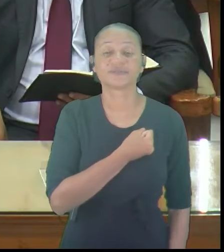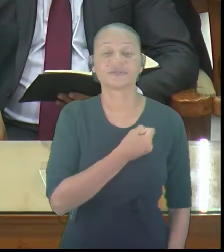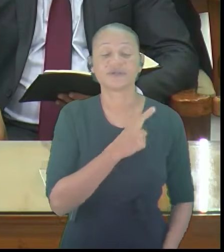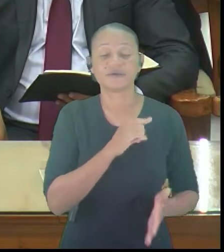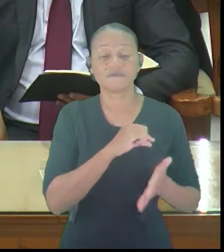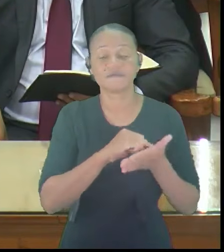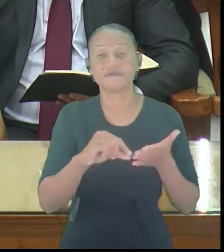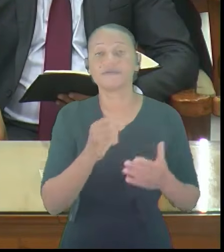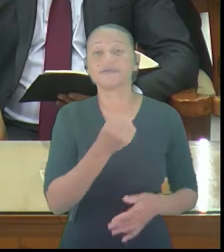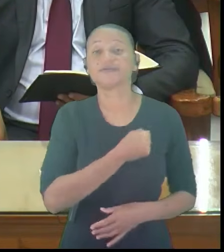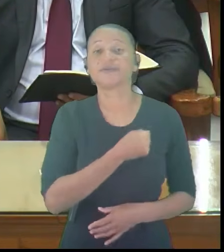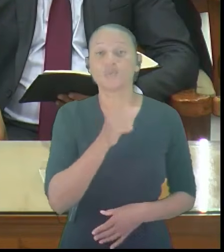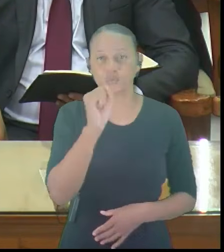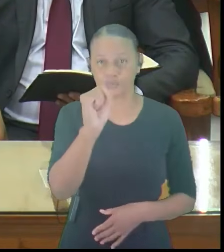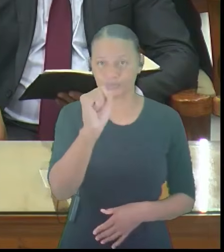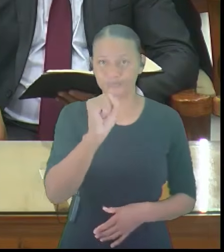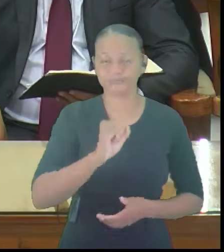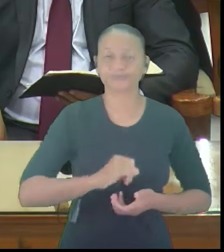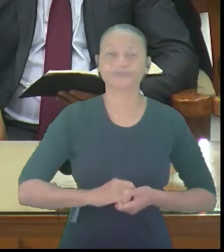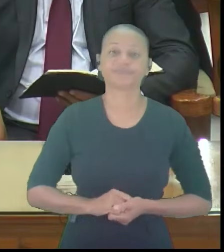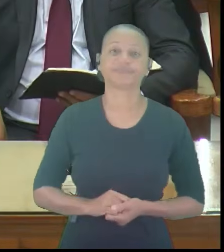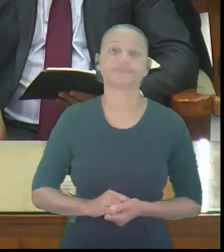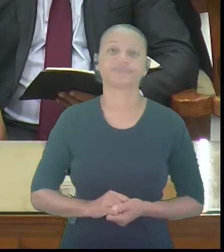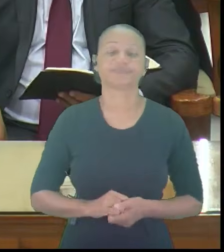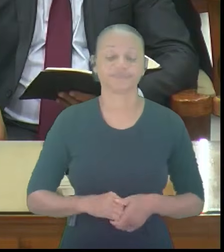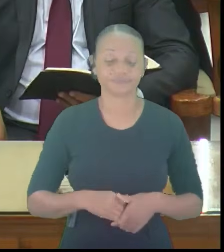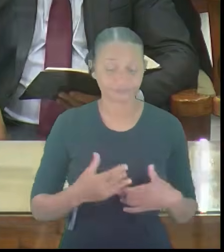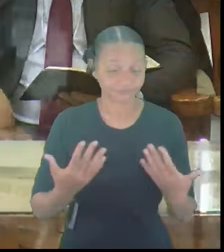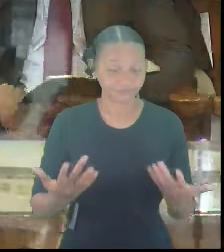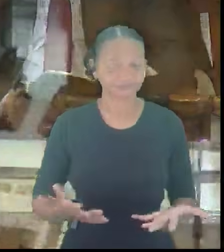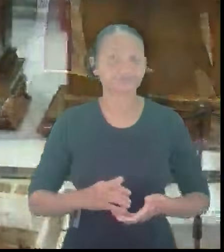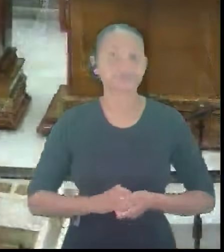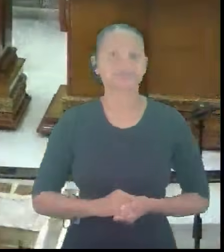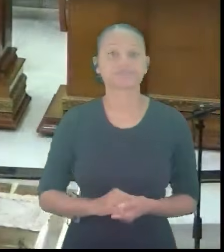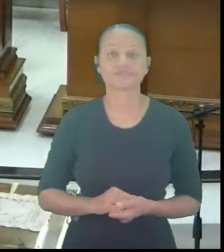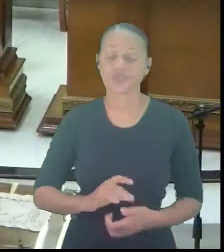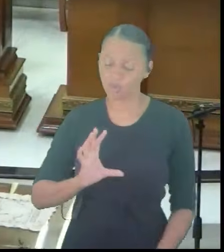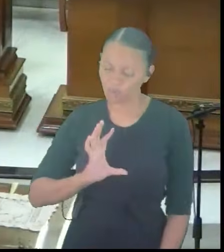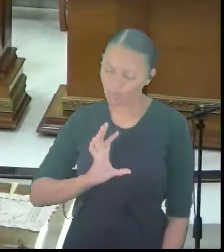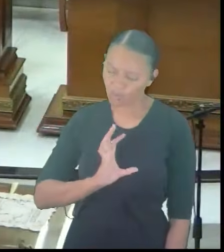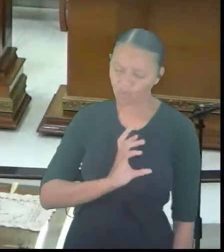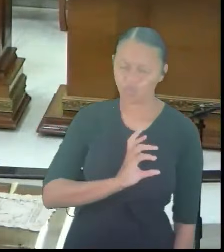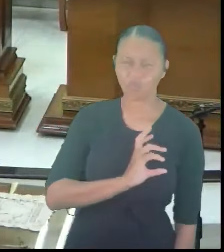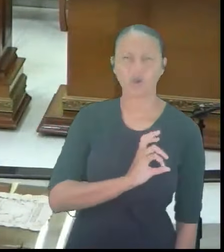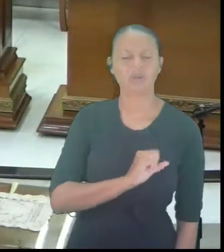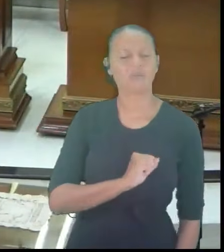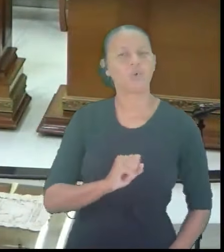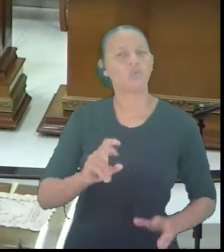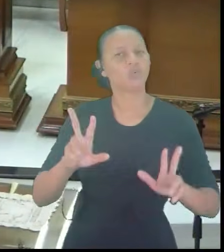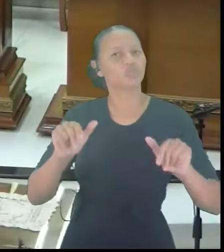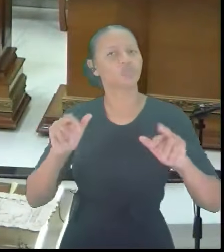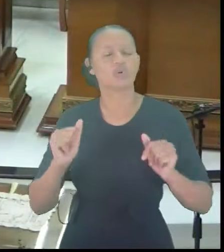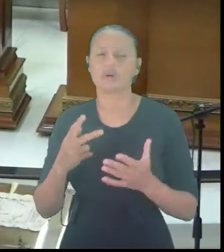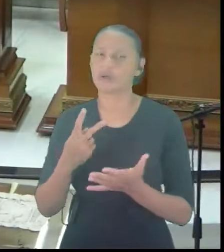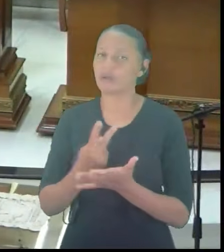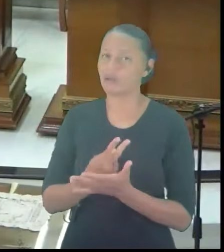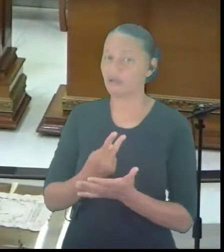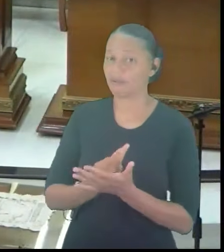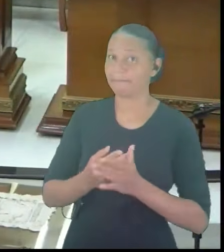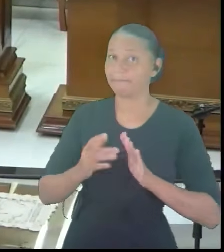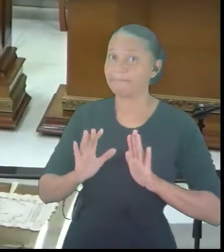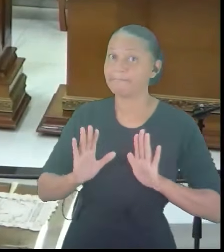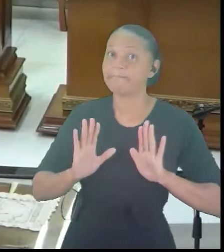versículo de número 8, em diante. O amor nunca falha, mas